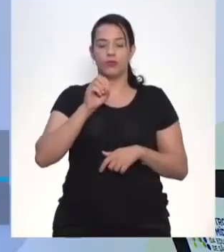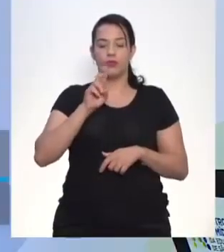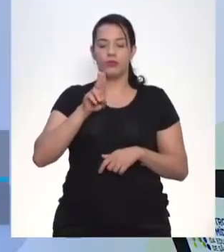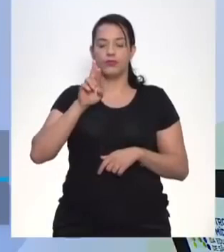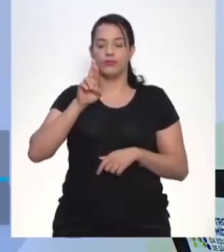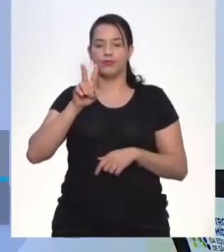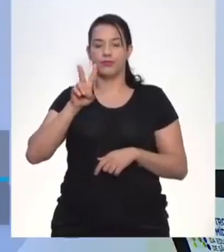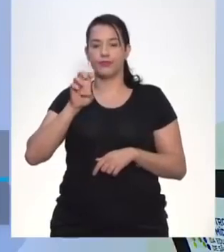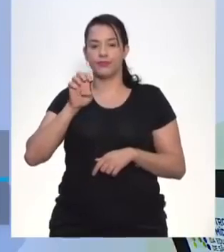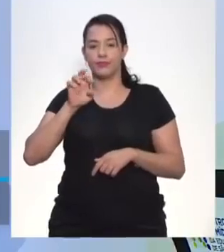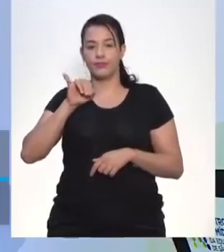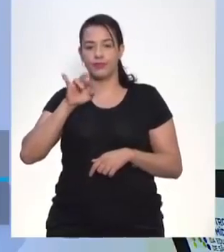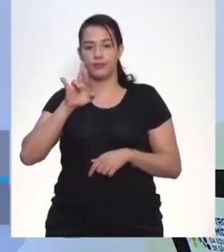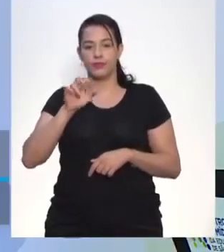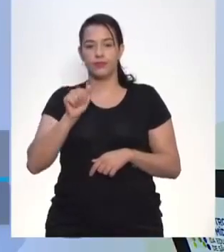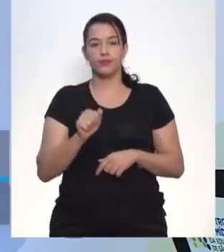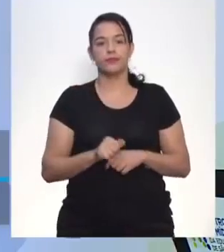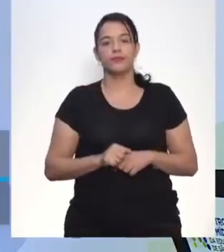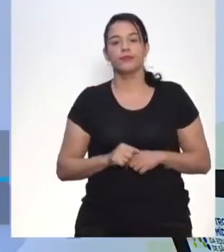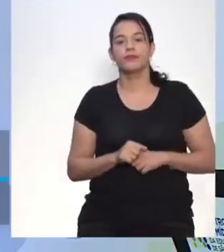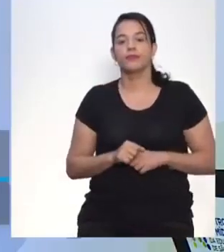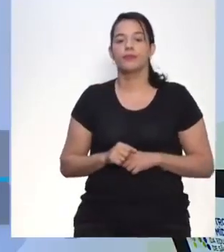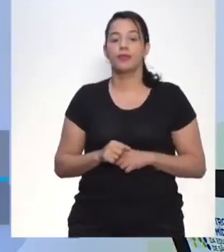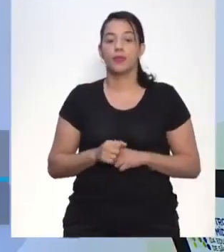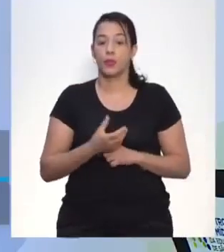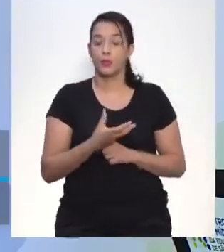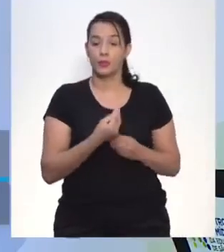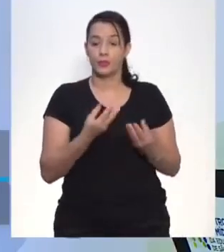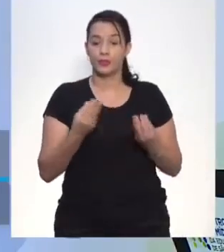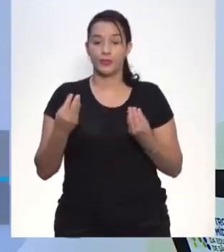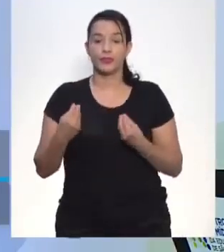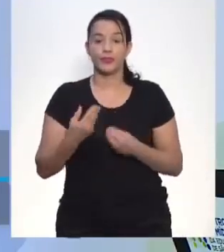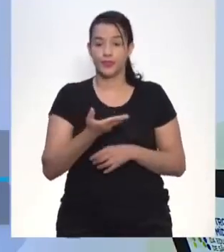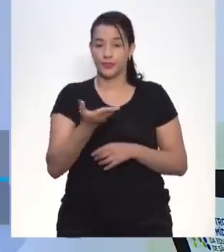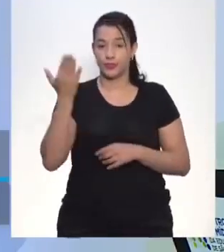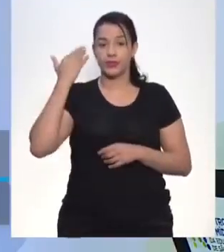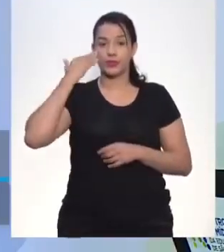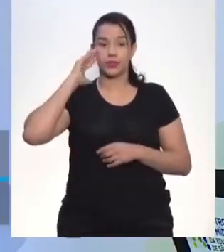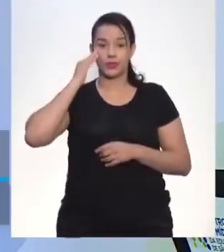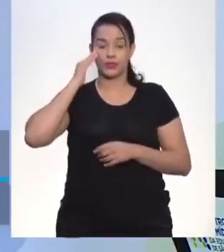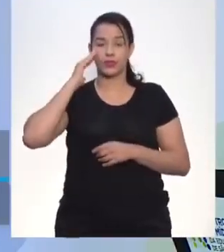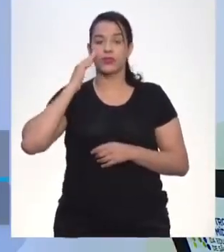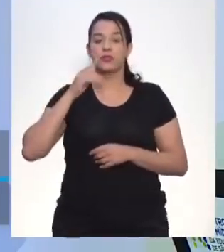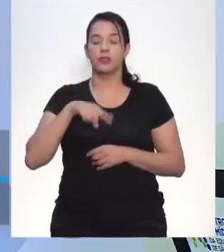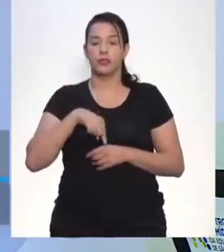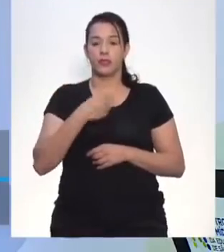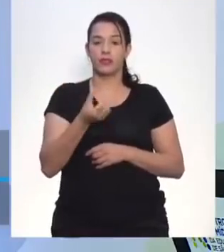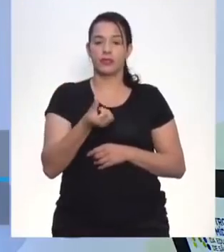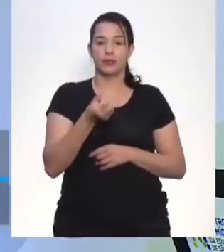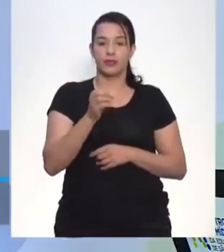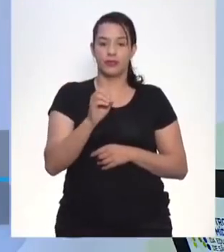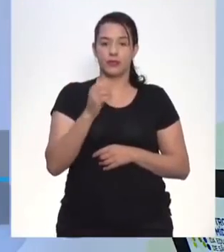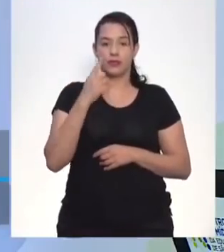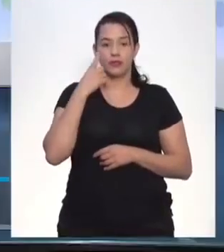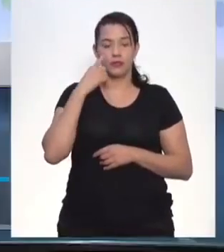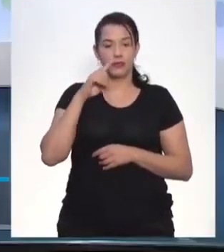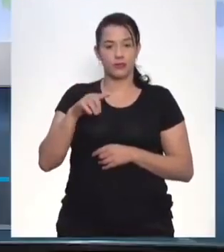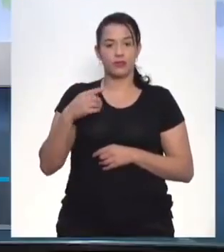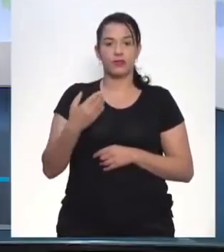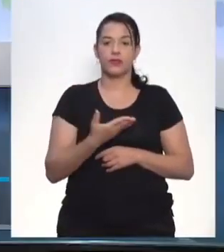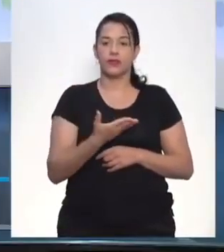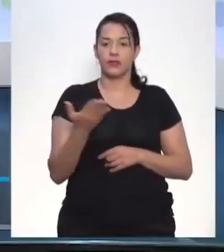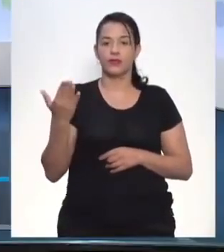aí. Então, como acredito que muitos aí conseguiram entender 60 dias, eu imagino, aí eu vou supor, né, Tony?